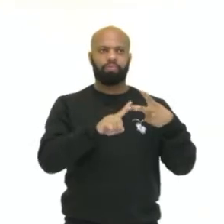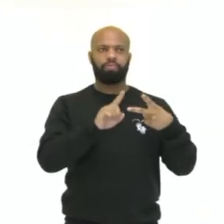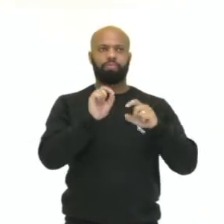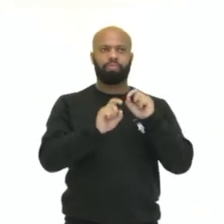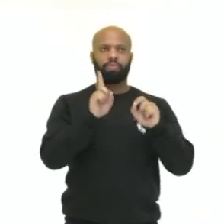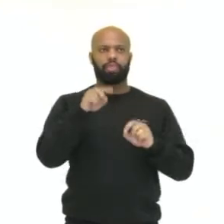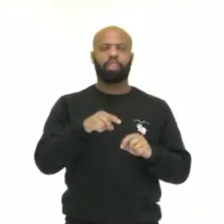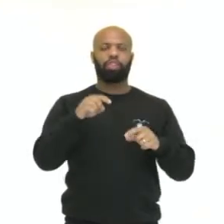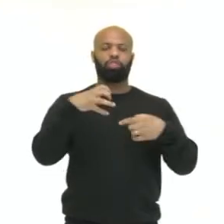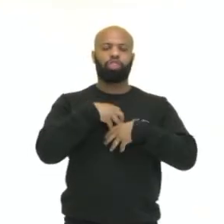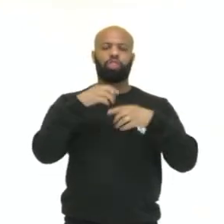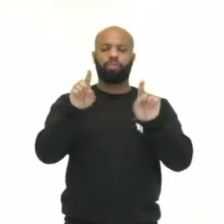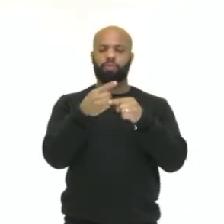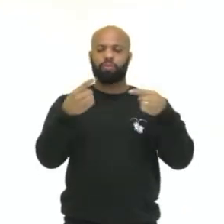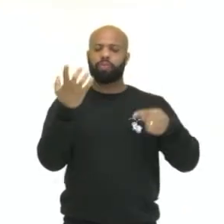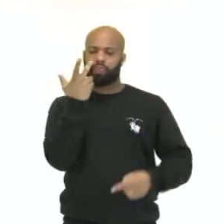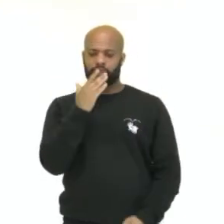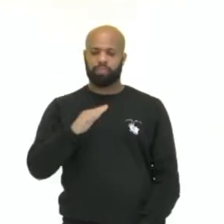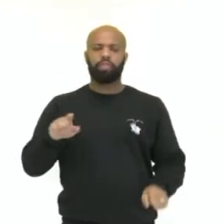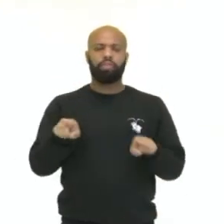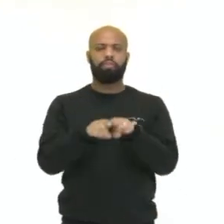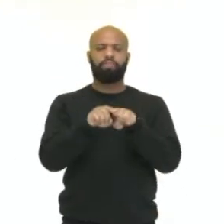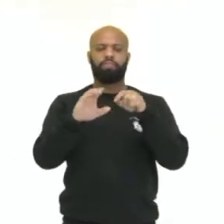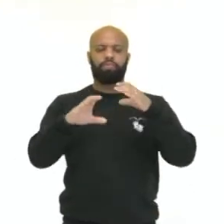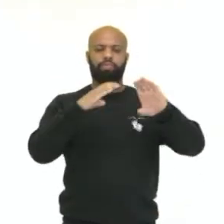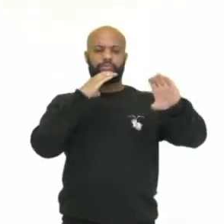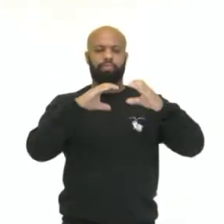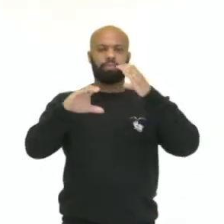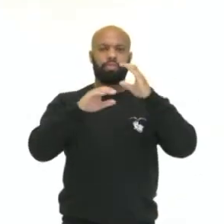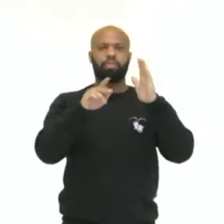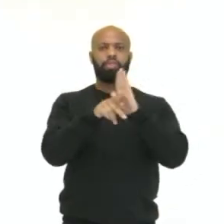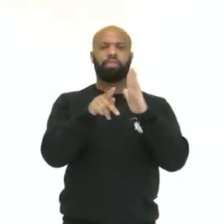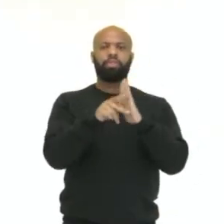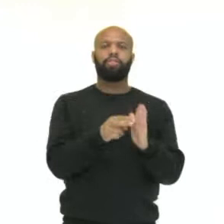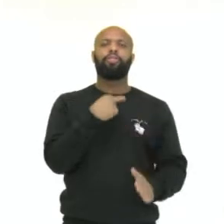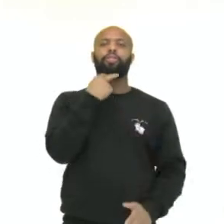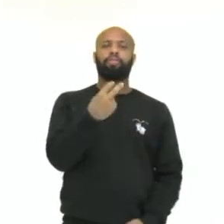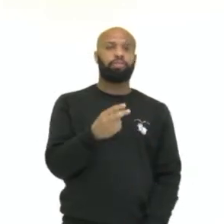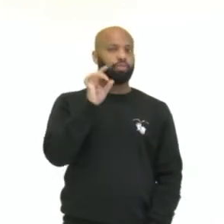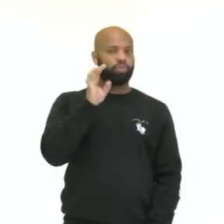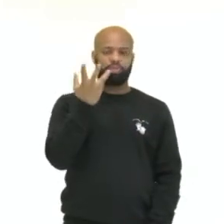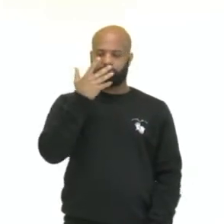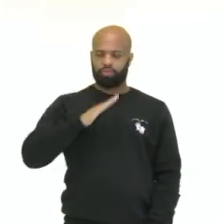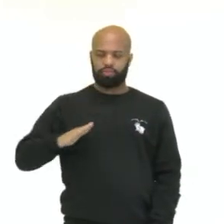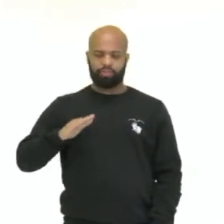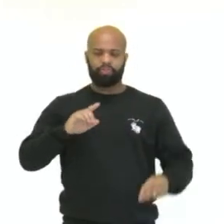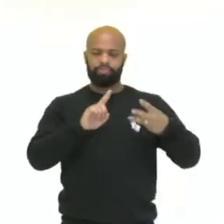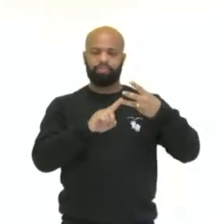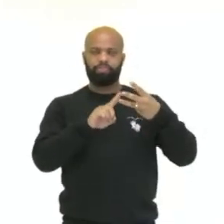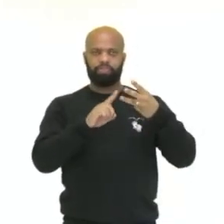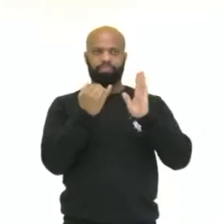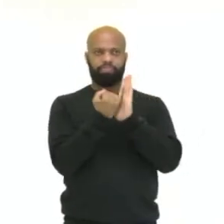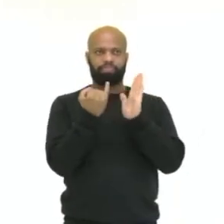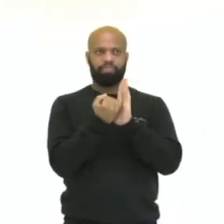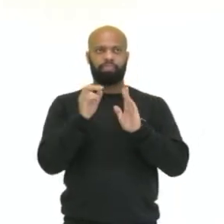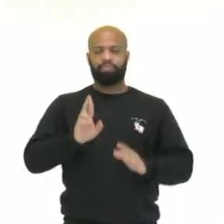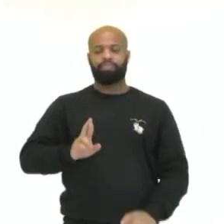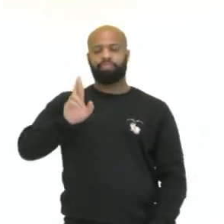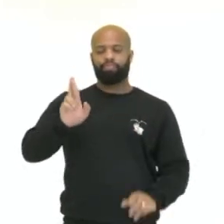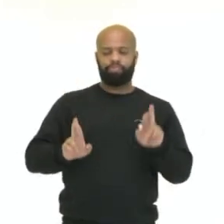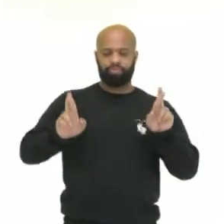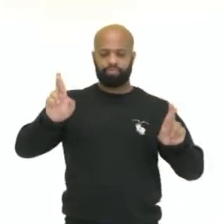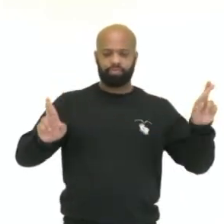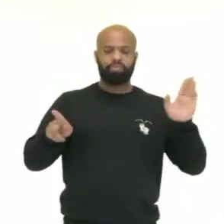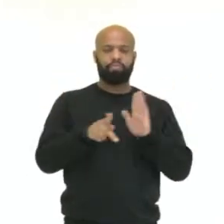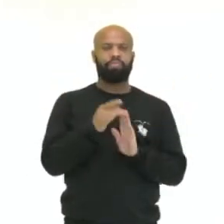trilhas sonoras de músicas infantis ou cantadas por vozes de crianças. Inciso 3º, representação de criança.